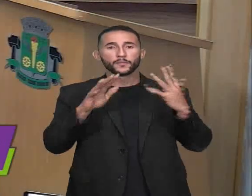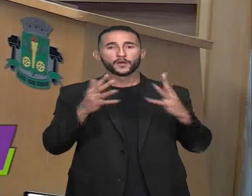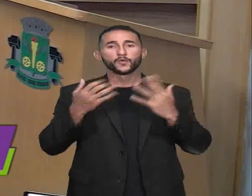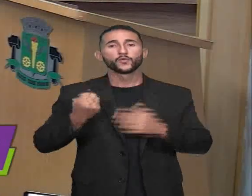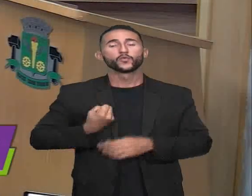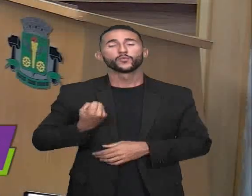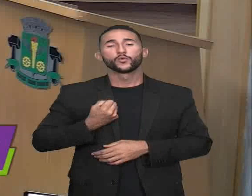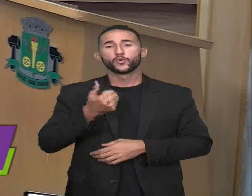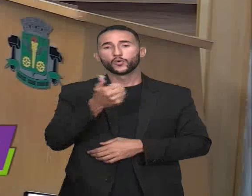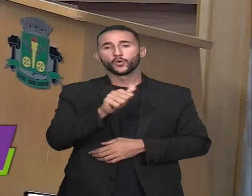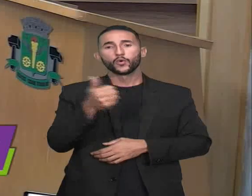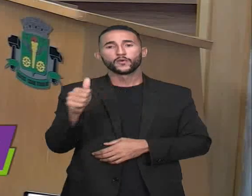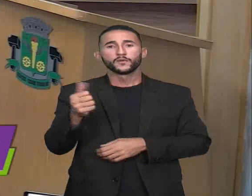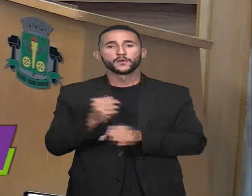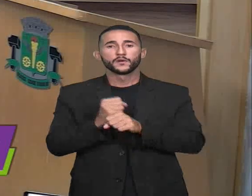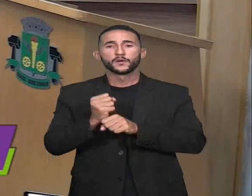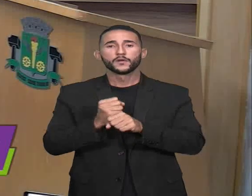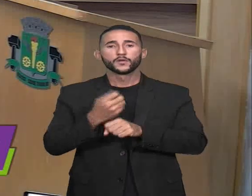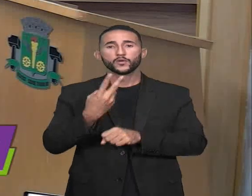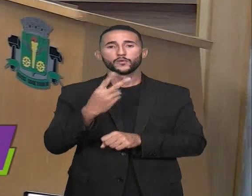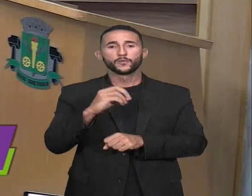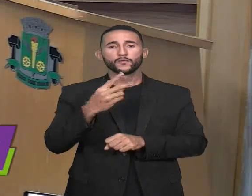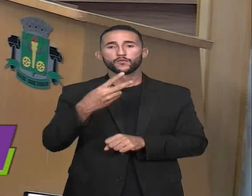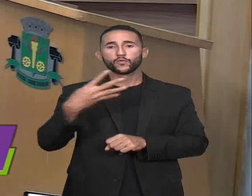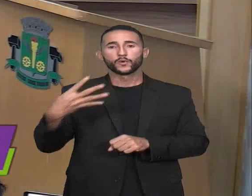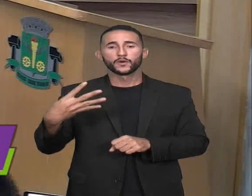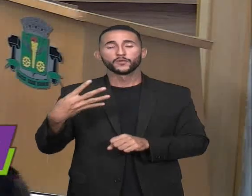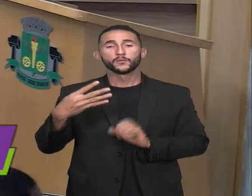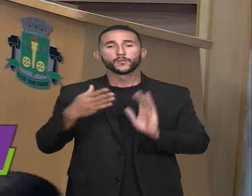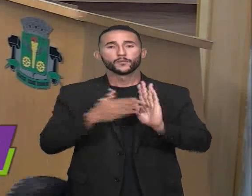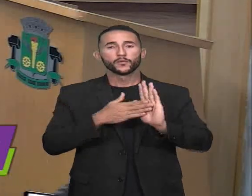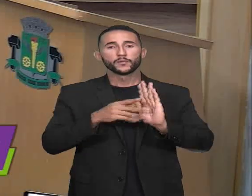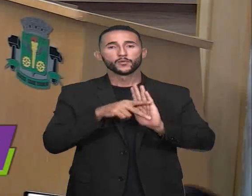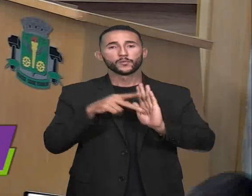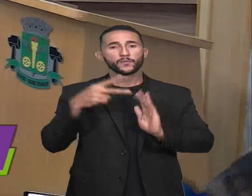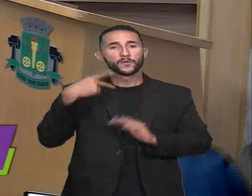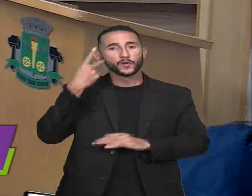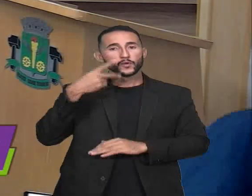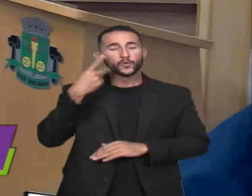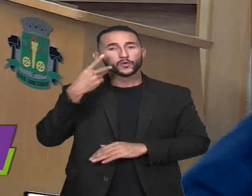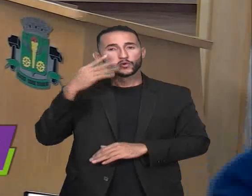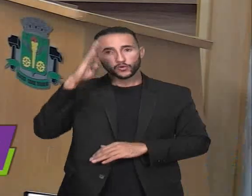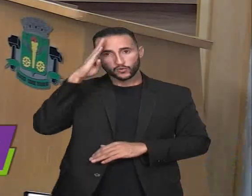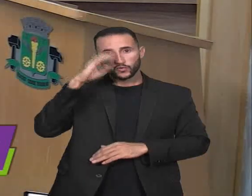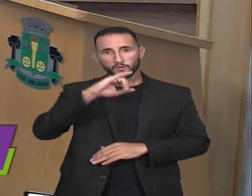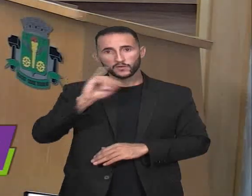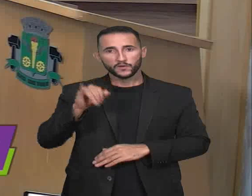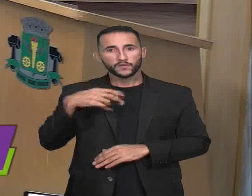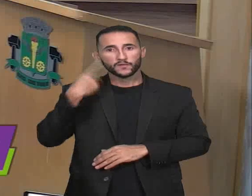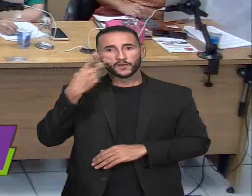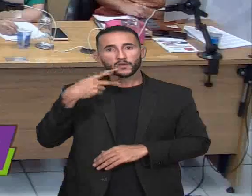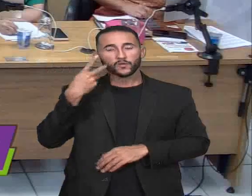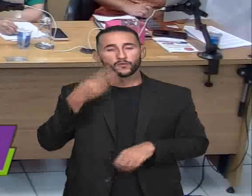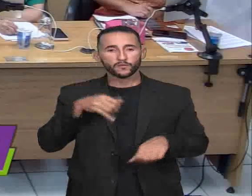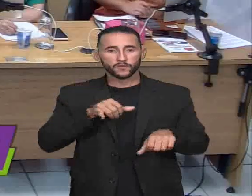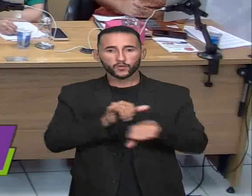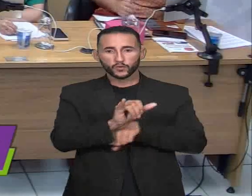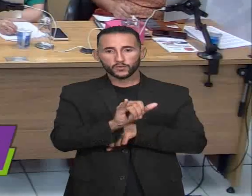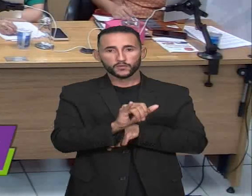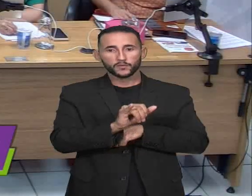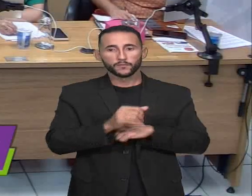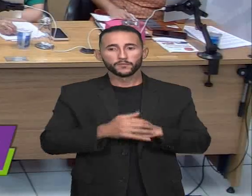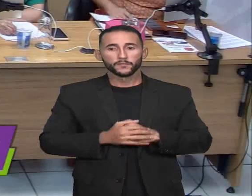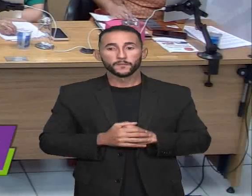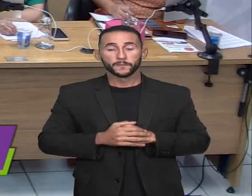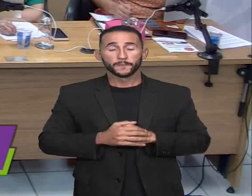11 de 24 do nobre Vereador Josias da juo vereador ausente não